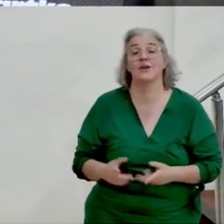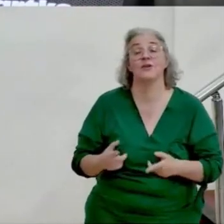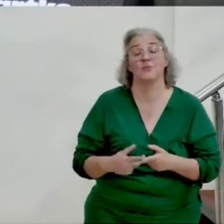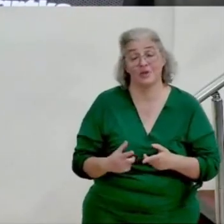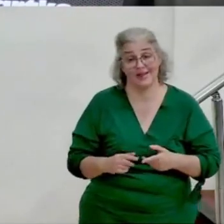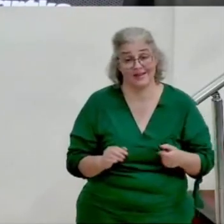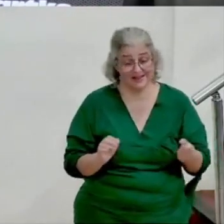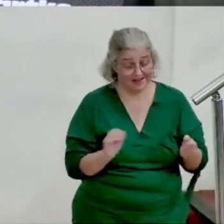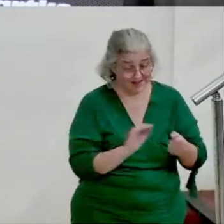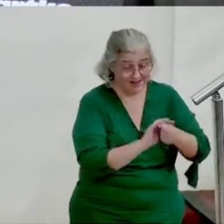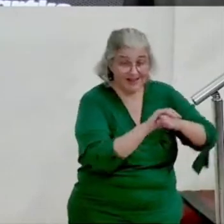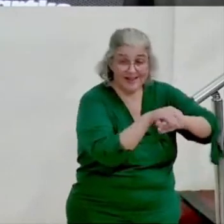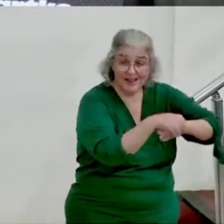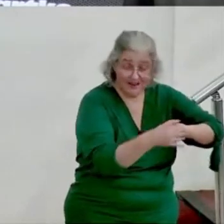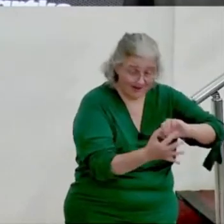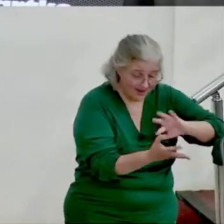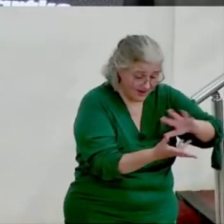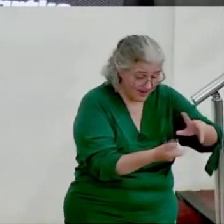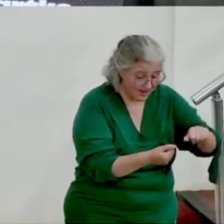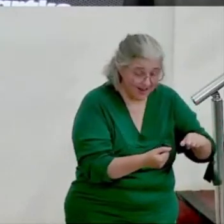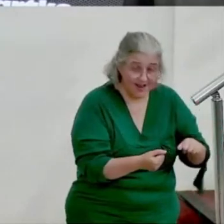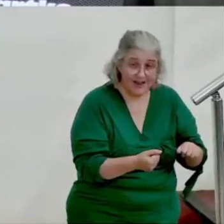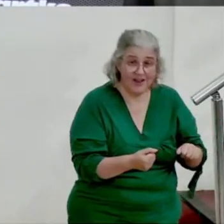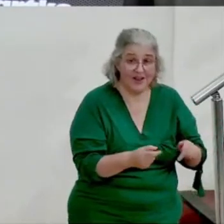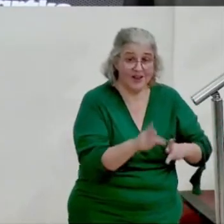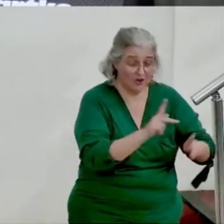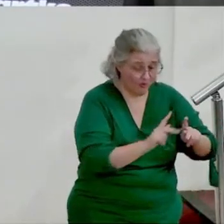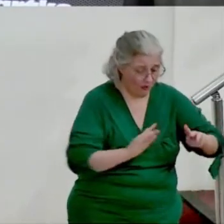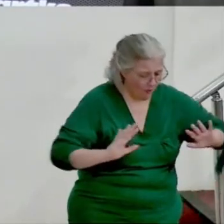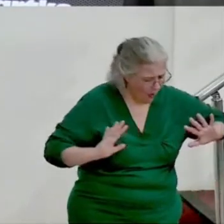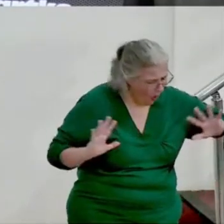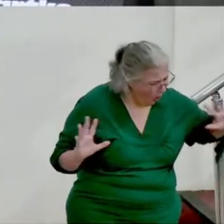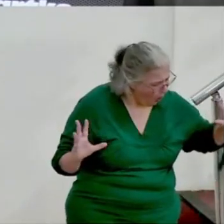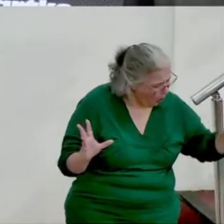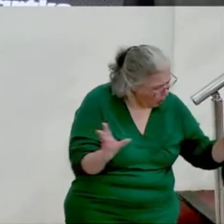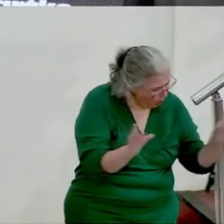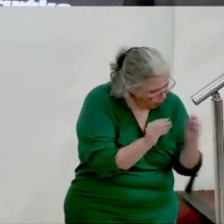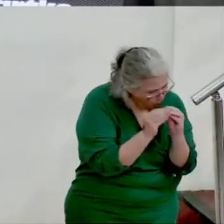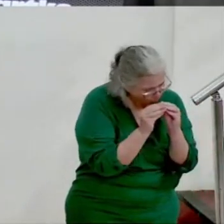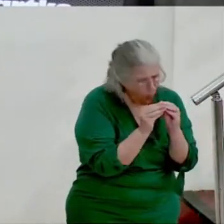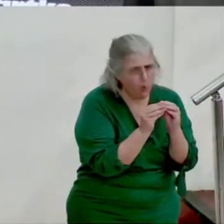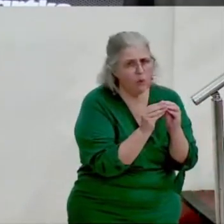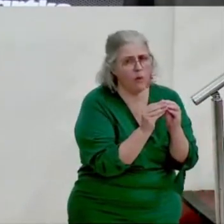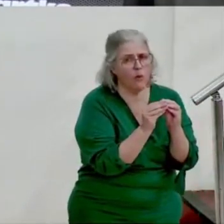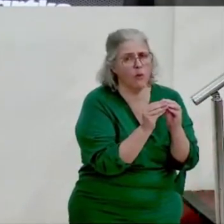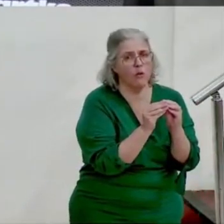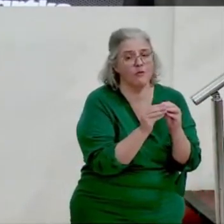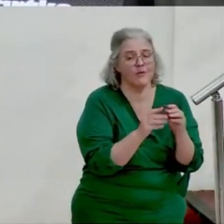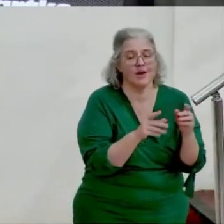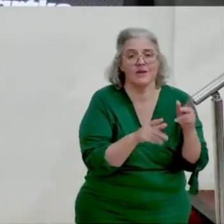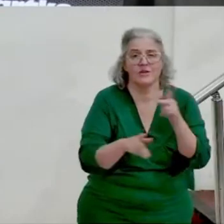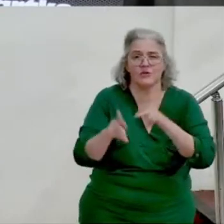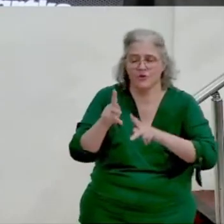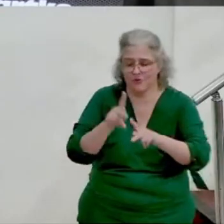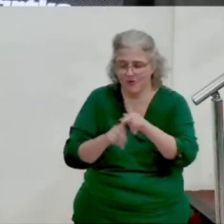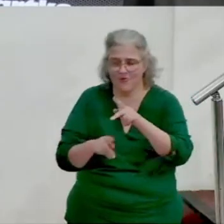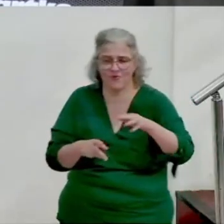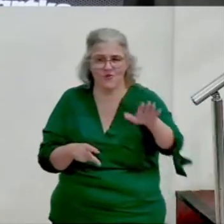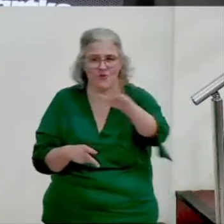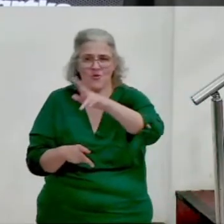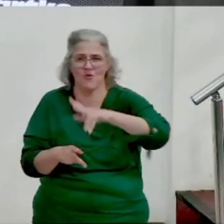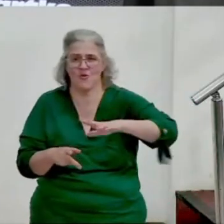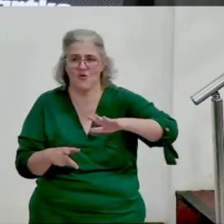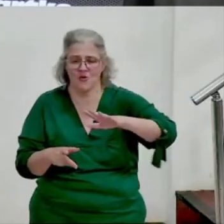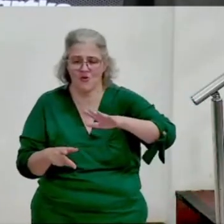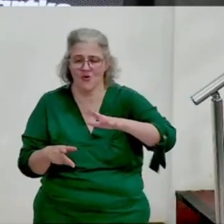terra, e a escuridão envolve os povos, mas sobre você aparece resplandecente o